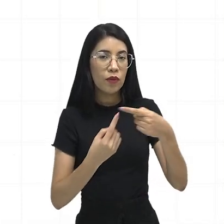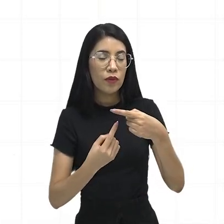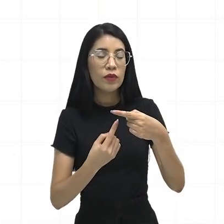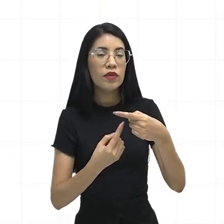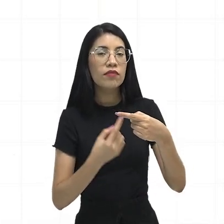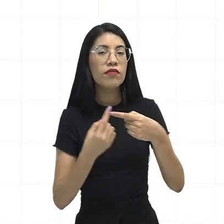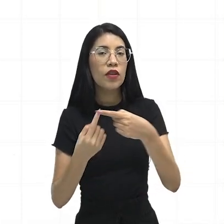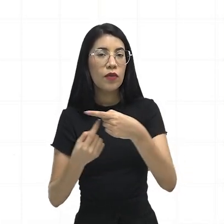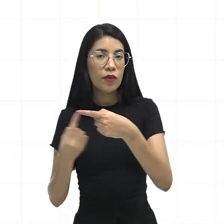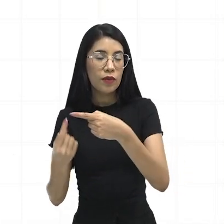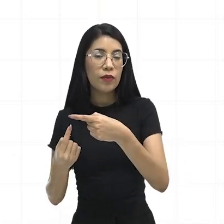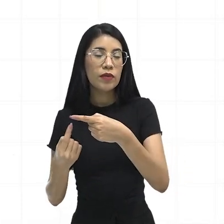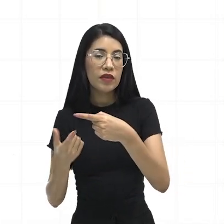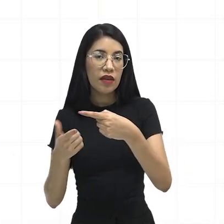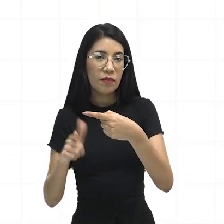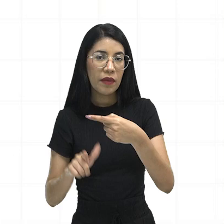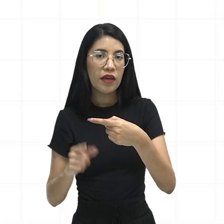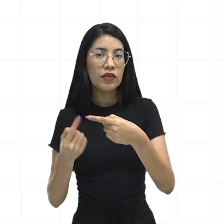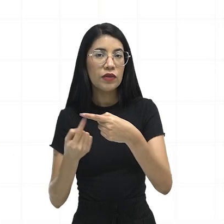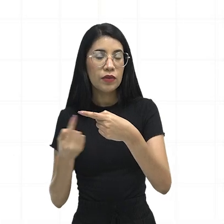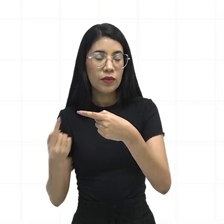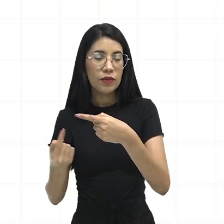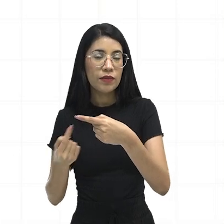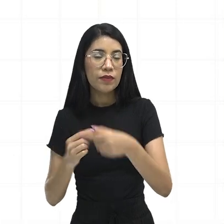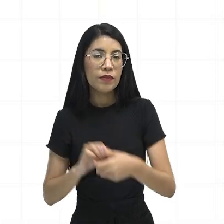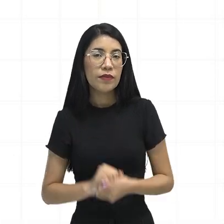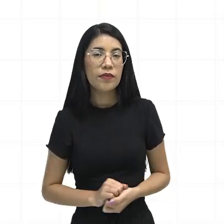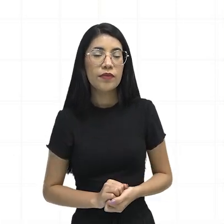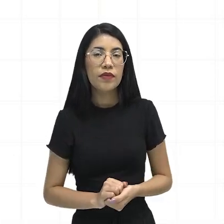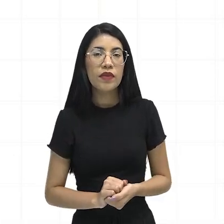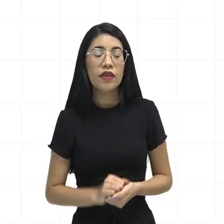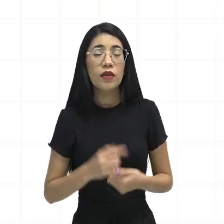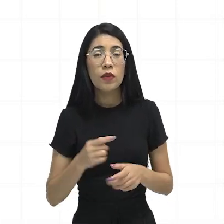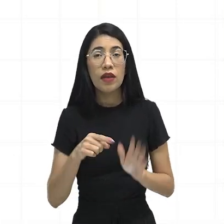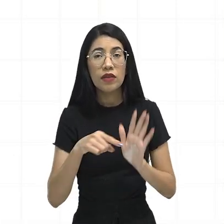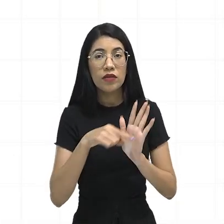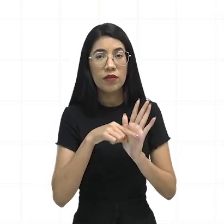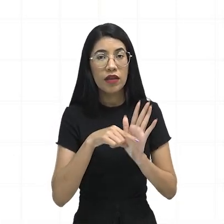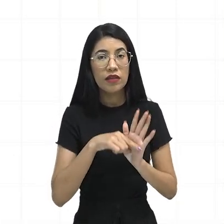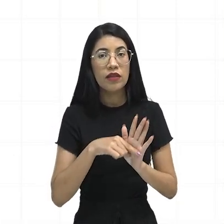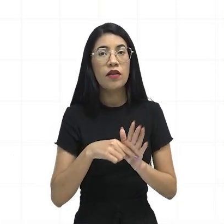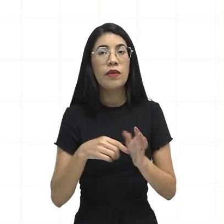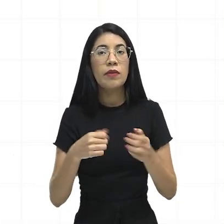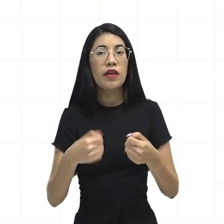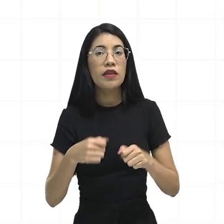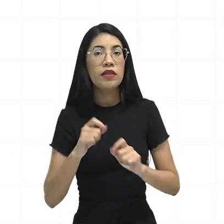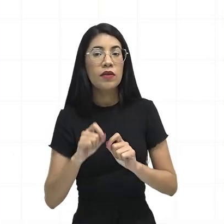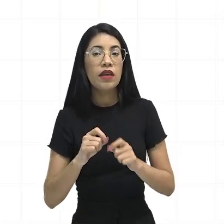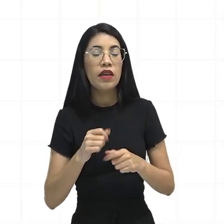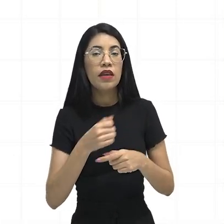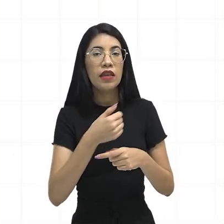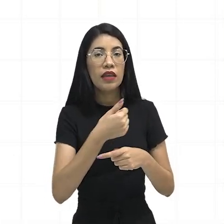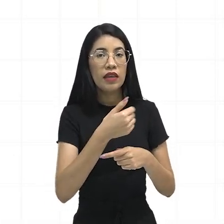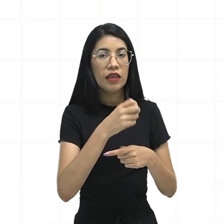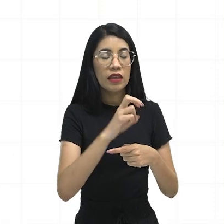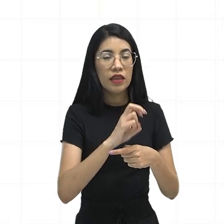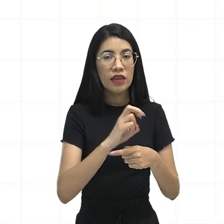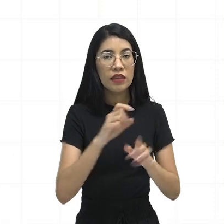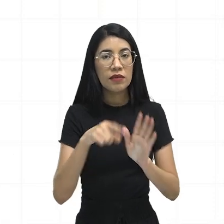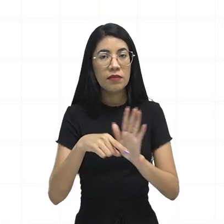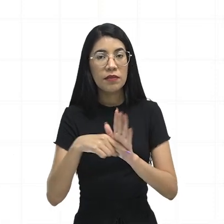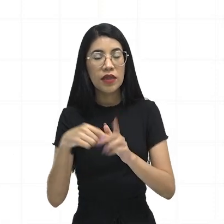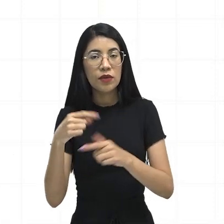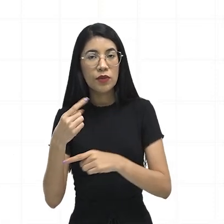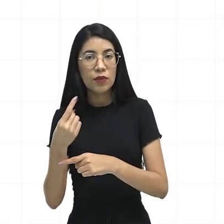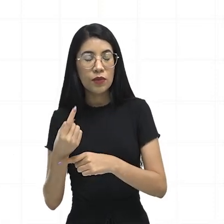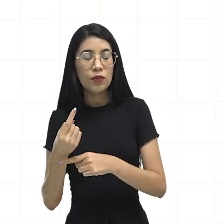iguais a 11, repete o 11. Aqui agora, como é subtração, a gente vai ter 15 menos 1. Onde